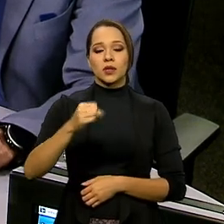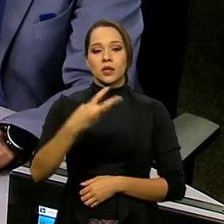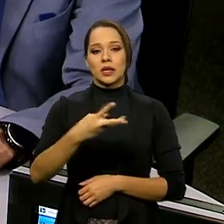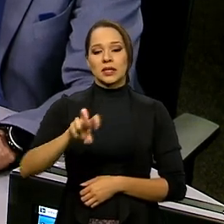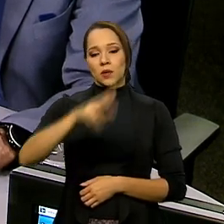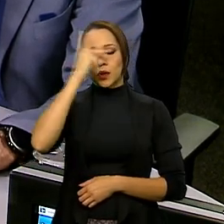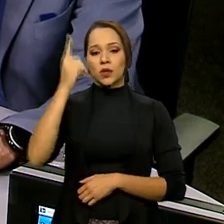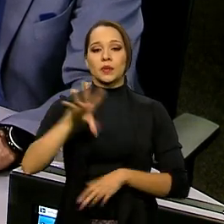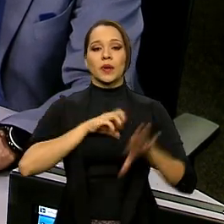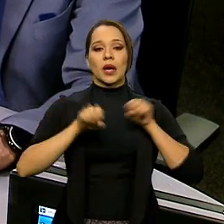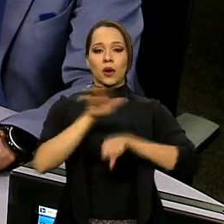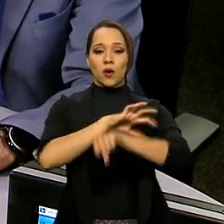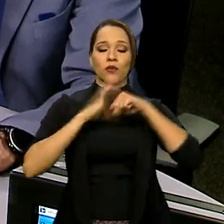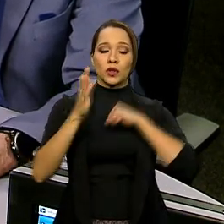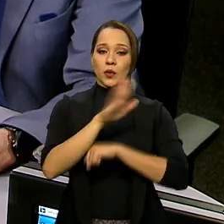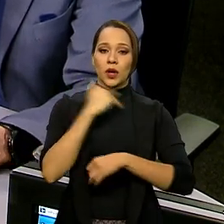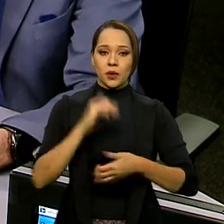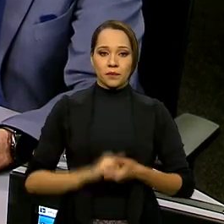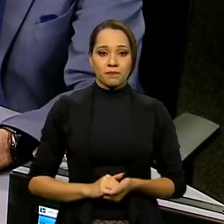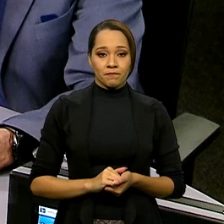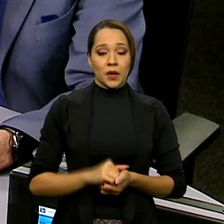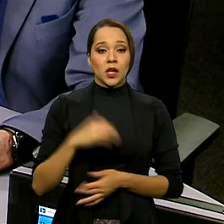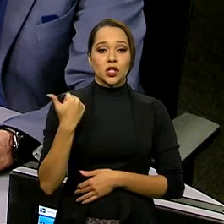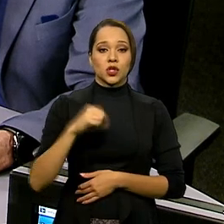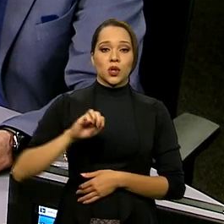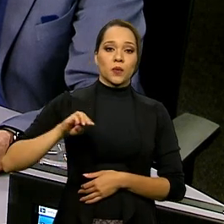551.835 pessoas morreram de Covid-19. Até agora,